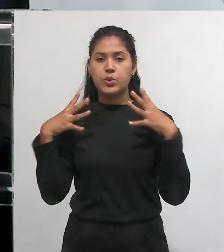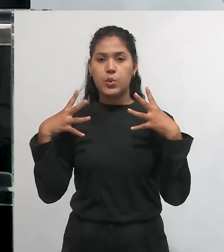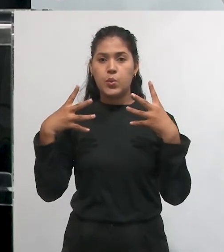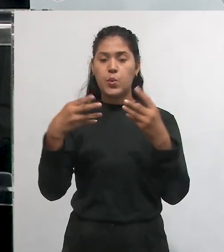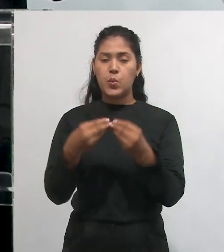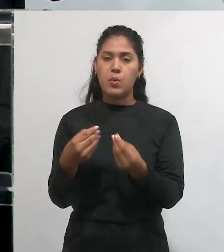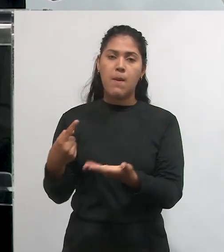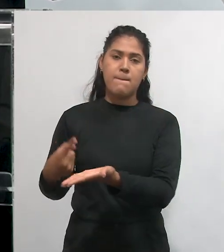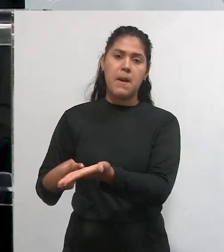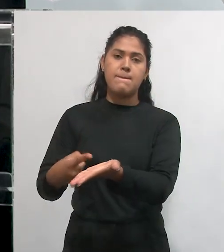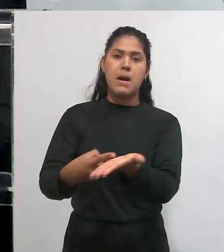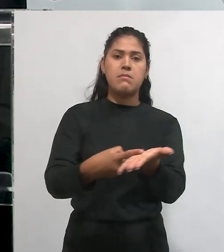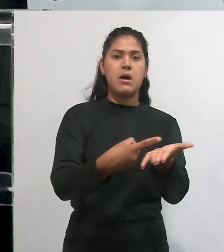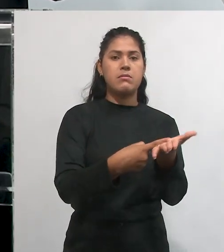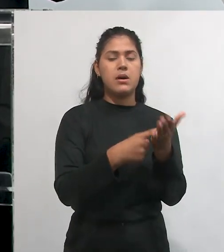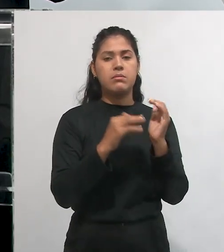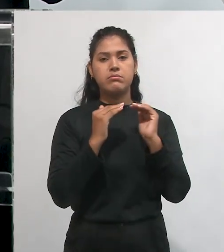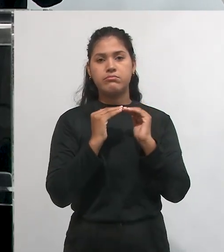A grande